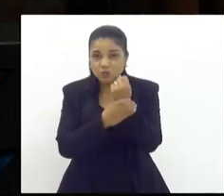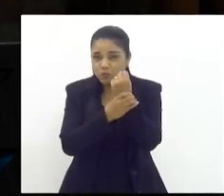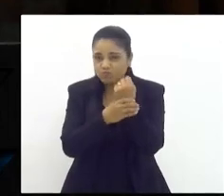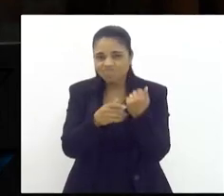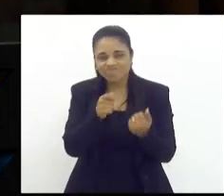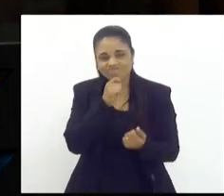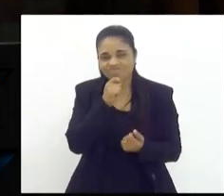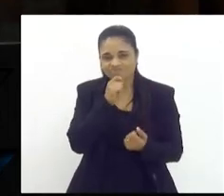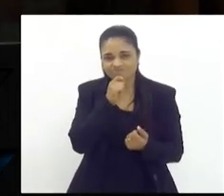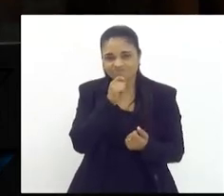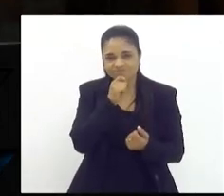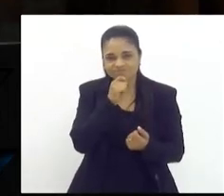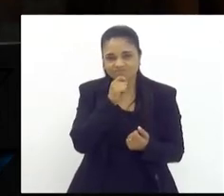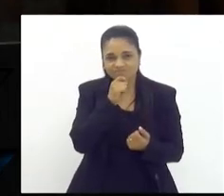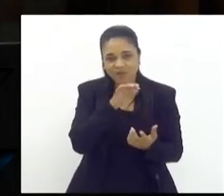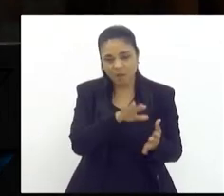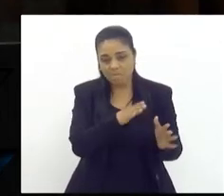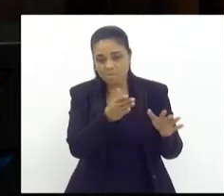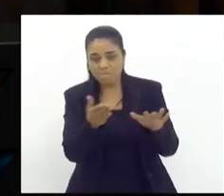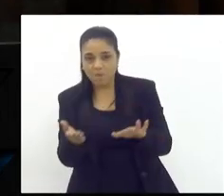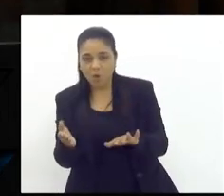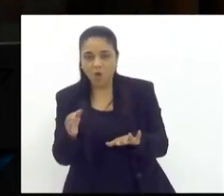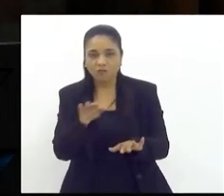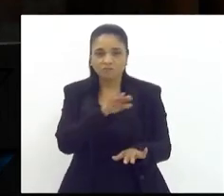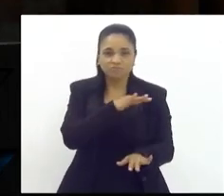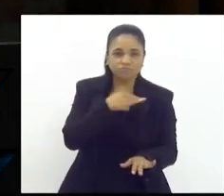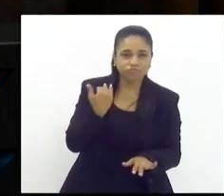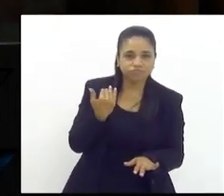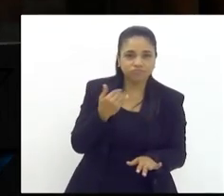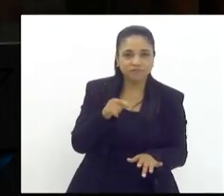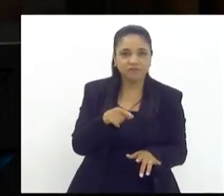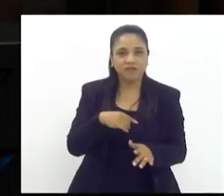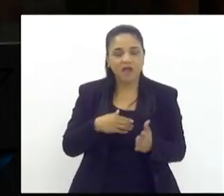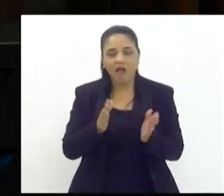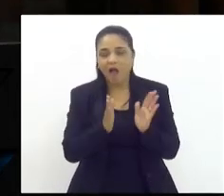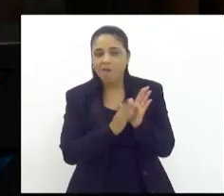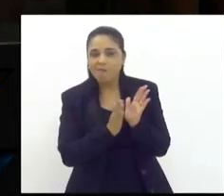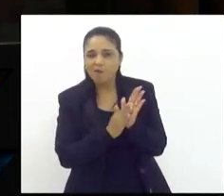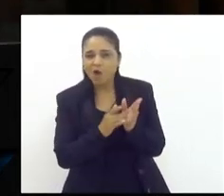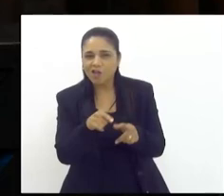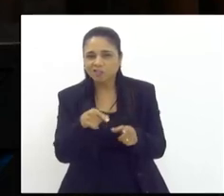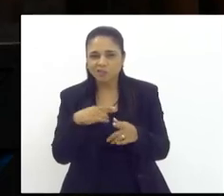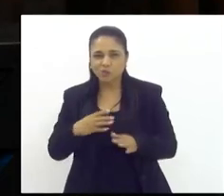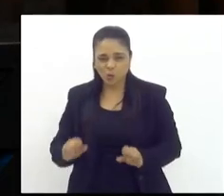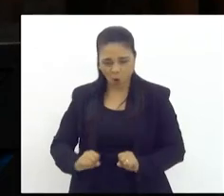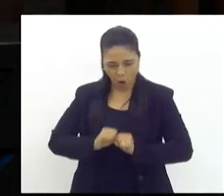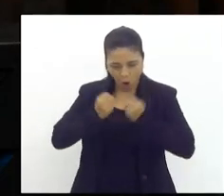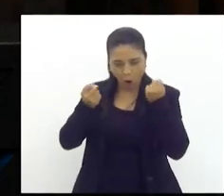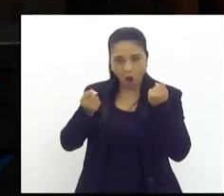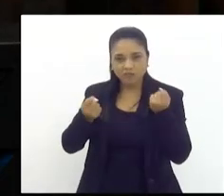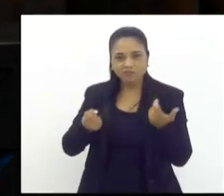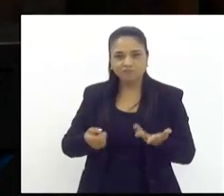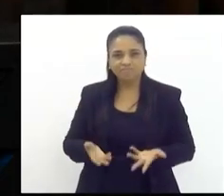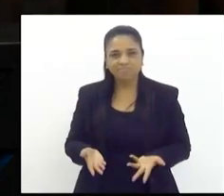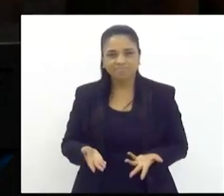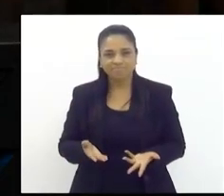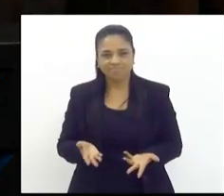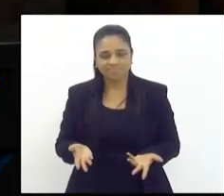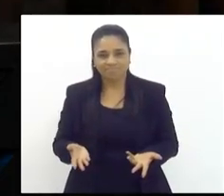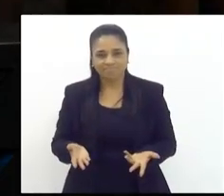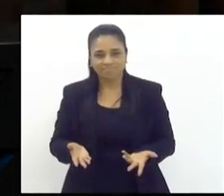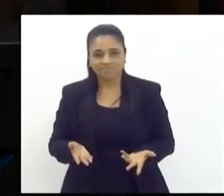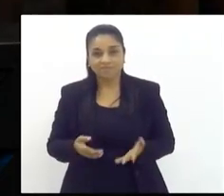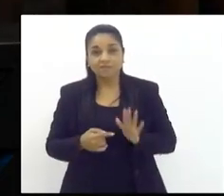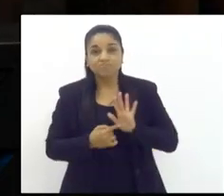de política de morte de necropolítica já posta na barbárie no ódio Isso